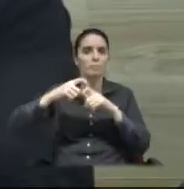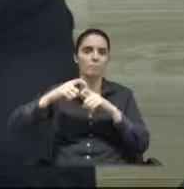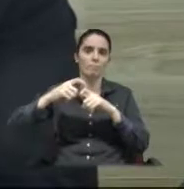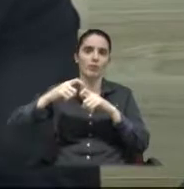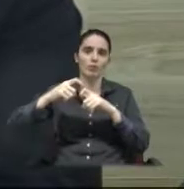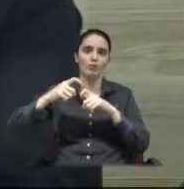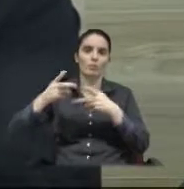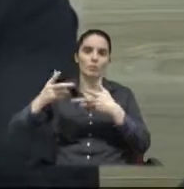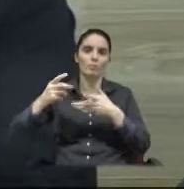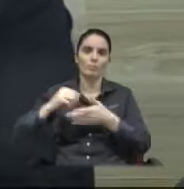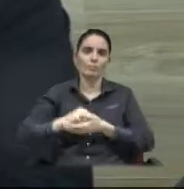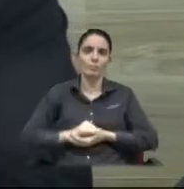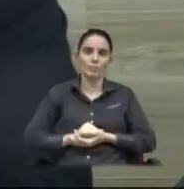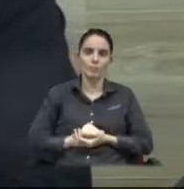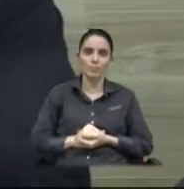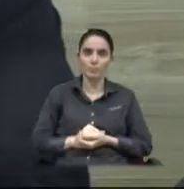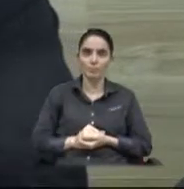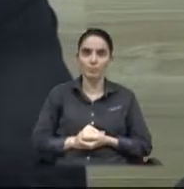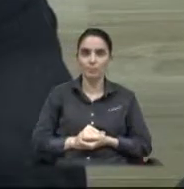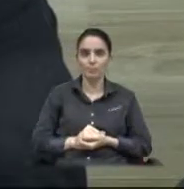E a gente ainda escuta que,